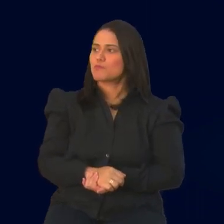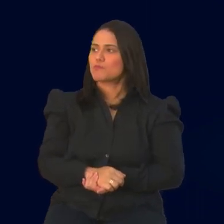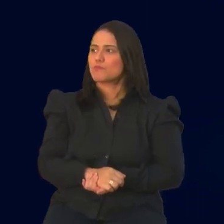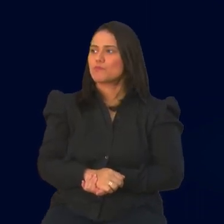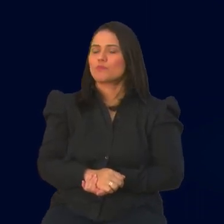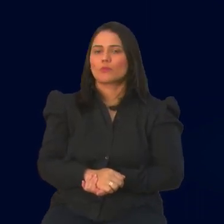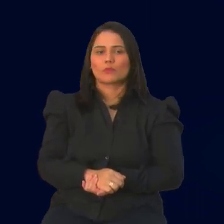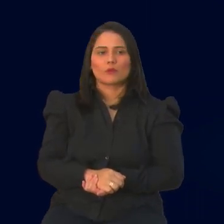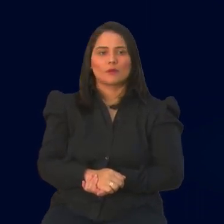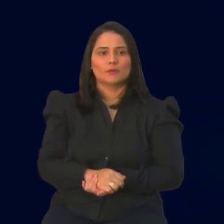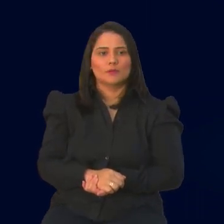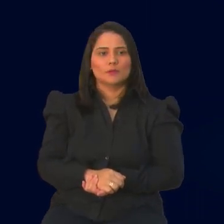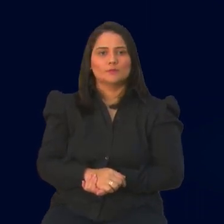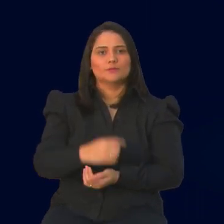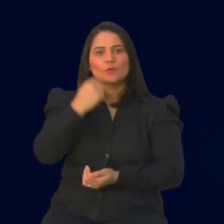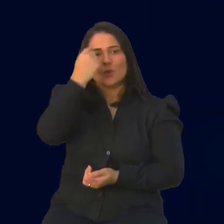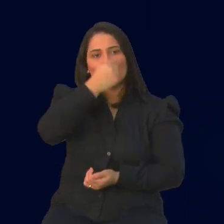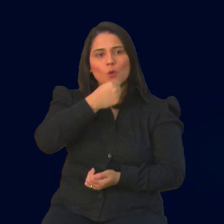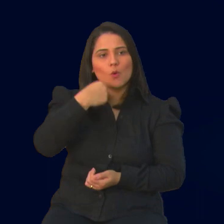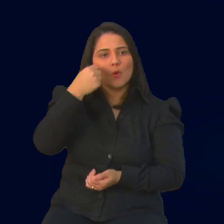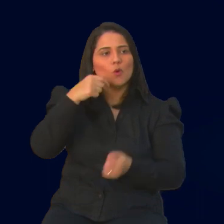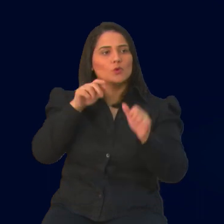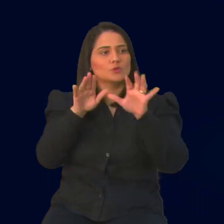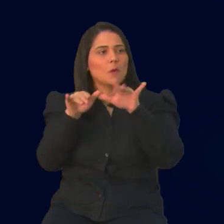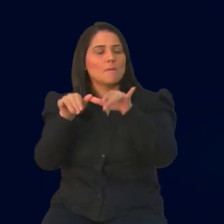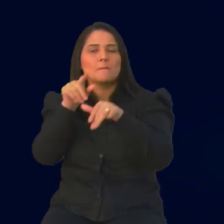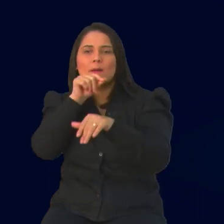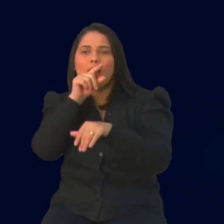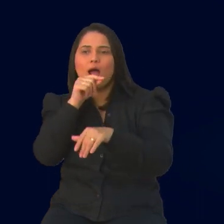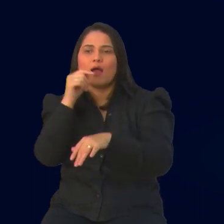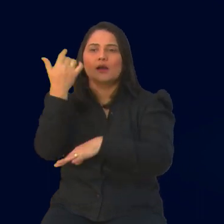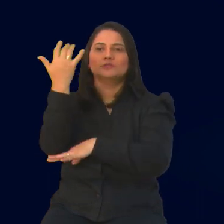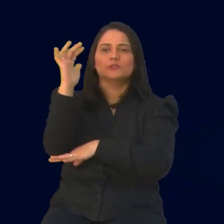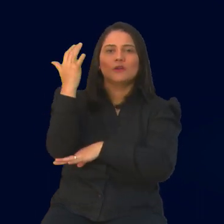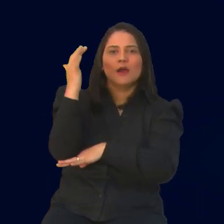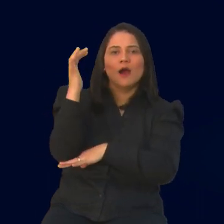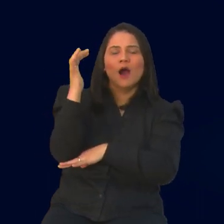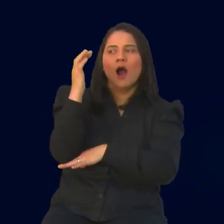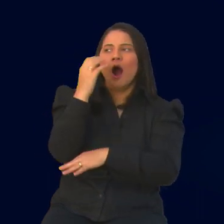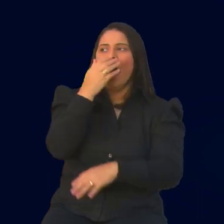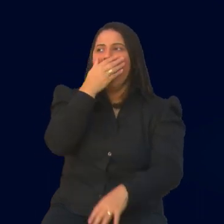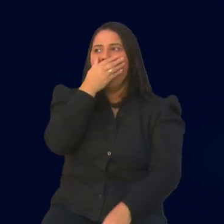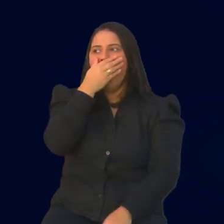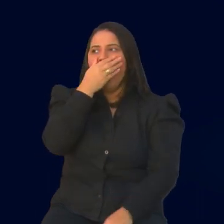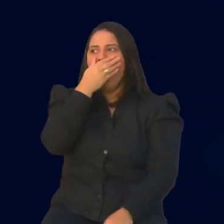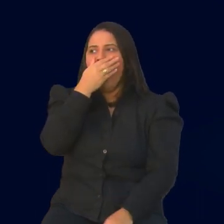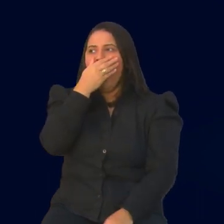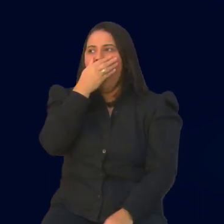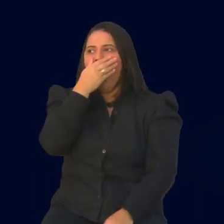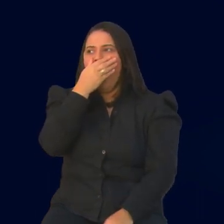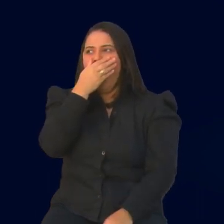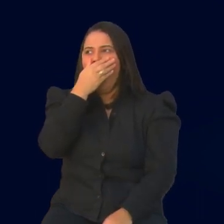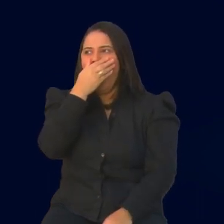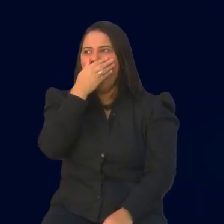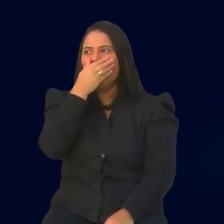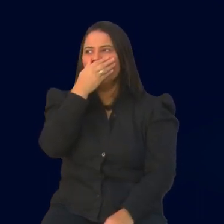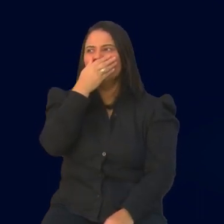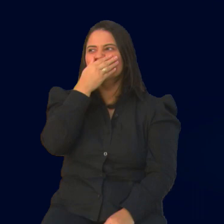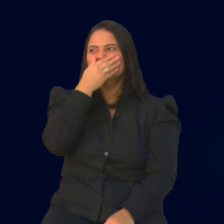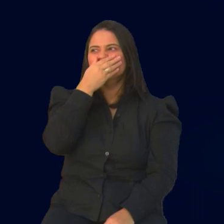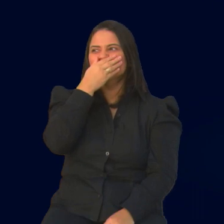Rosto, pássaros, árvore. Lembrando que eu sou fonoaudióloga, não sou psicóloga, isso não